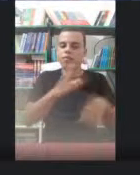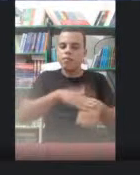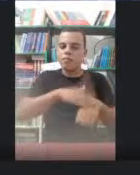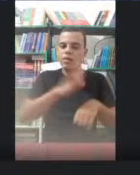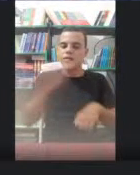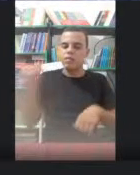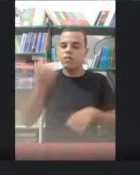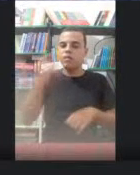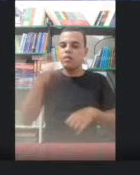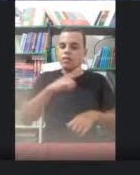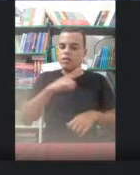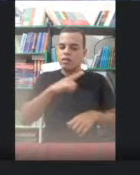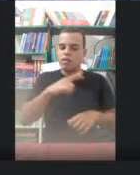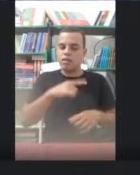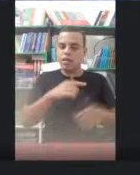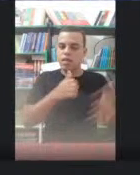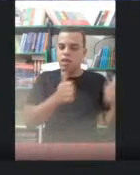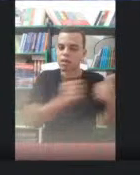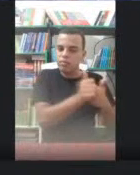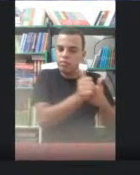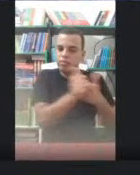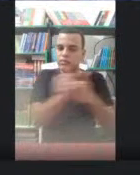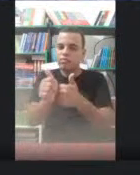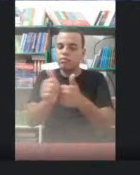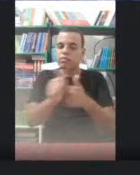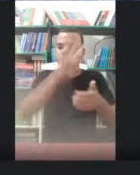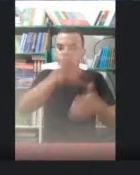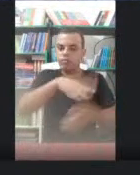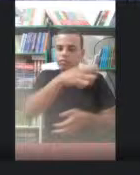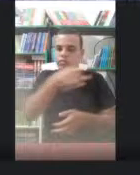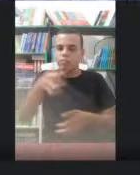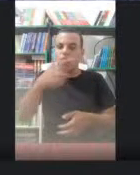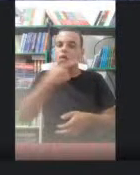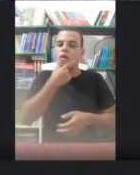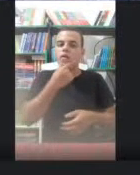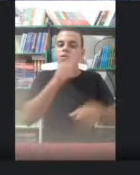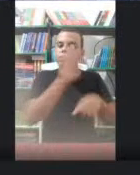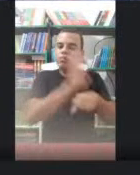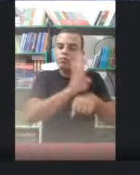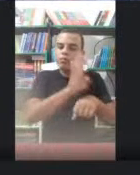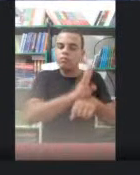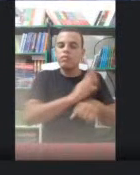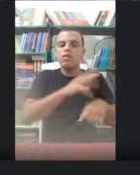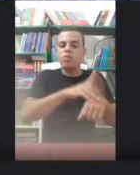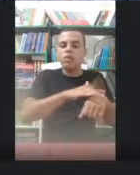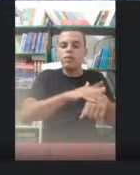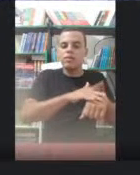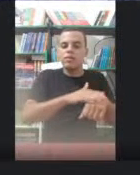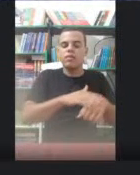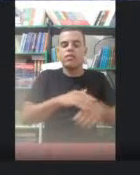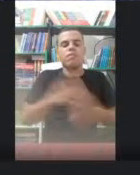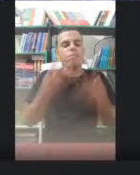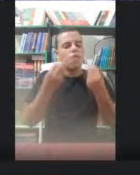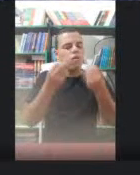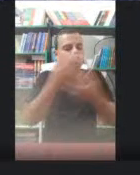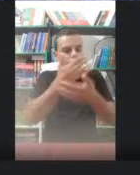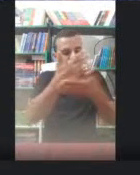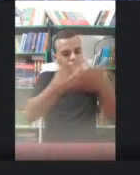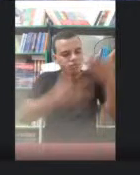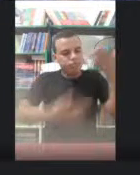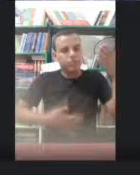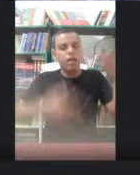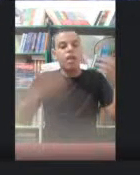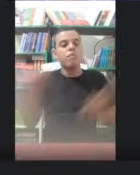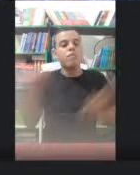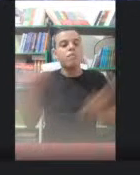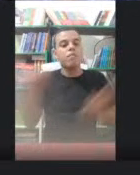Guia do Pré-Natal do Parceiro, que foi publicado pelo Ministério da Saúde, que a gente tem uma série de conteúdos. É importante falar que não